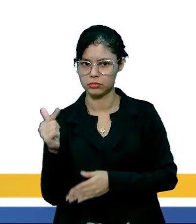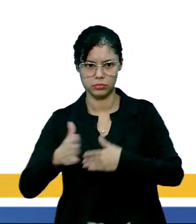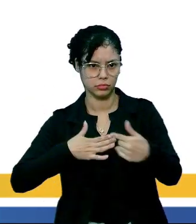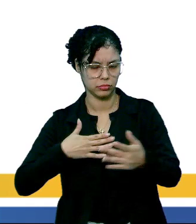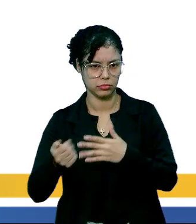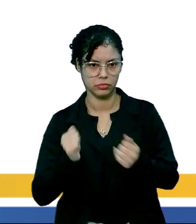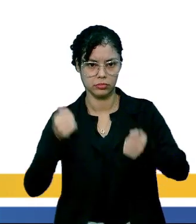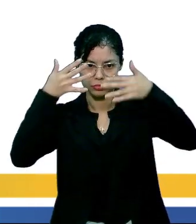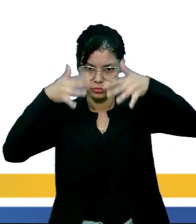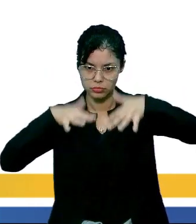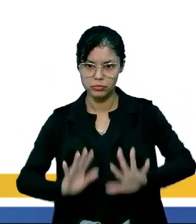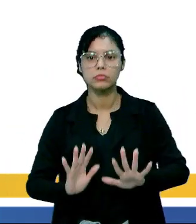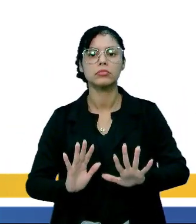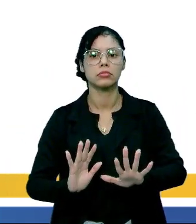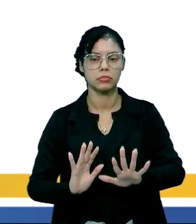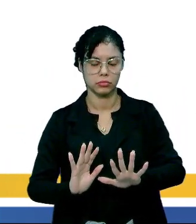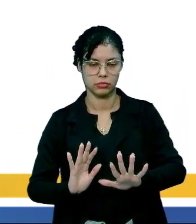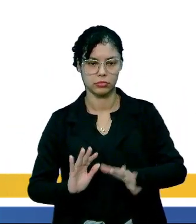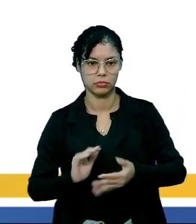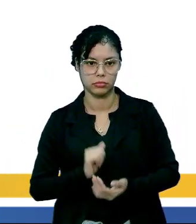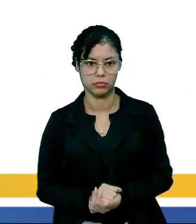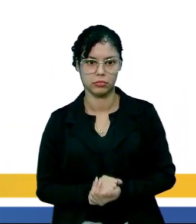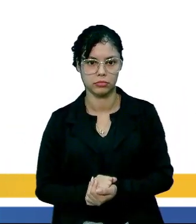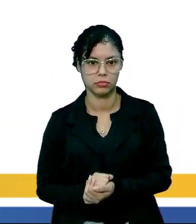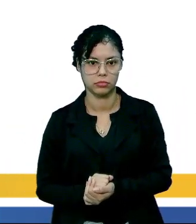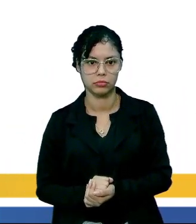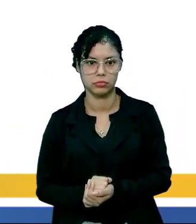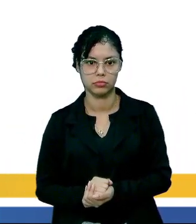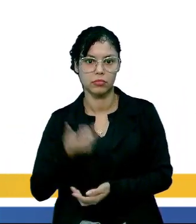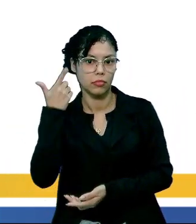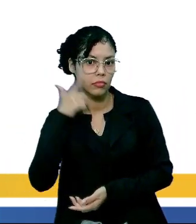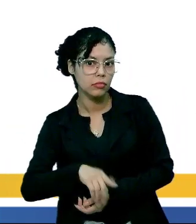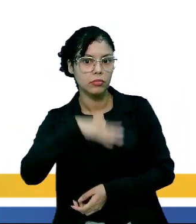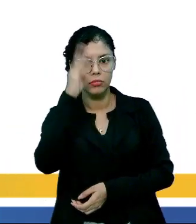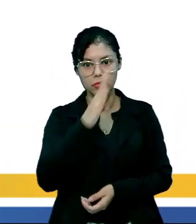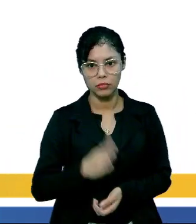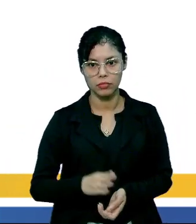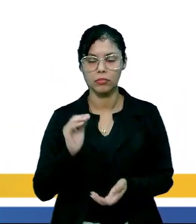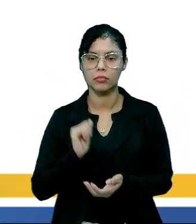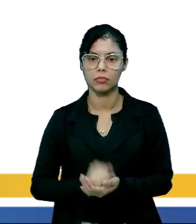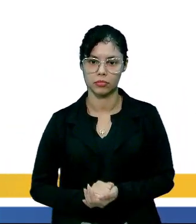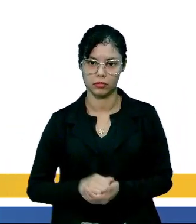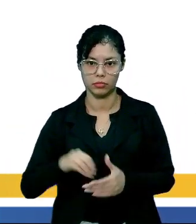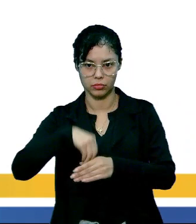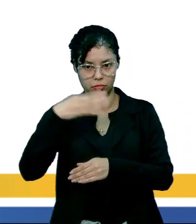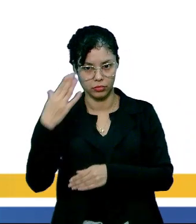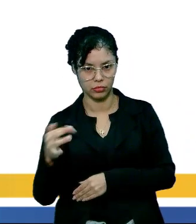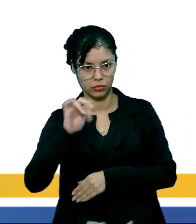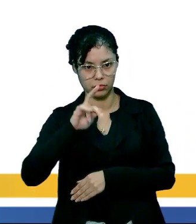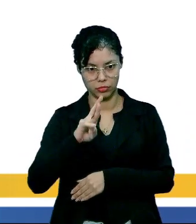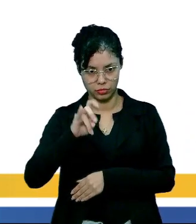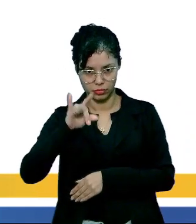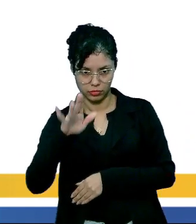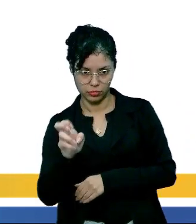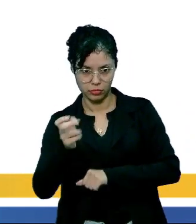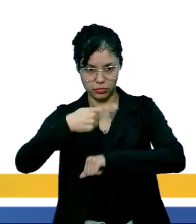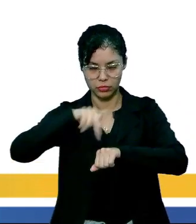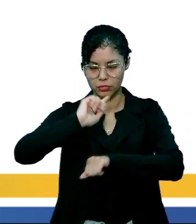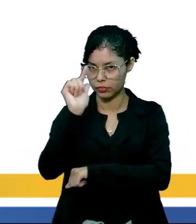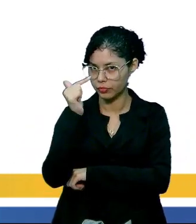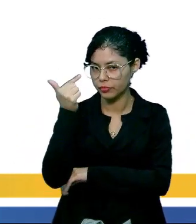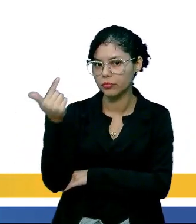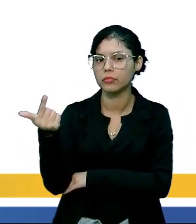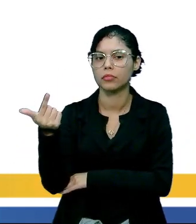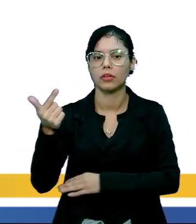lei, sem distinção de qualquer natureza, garantindo-se aos brasileiros e